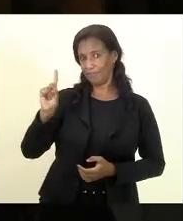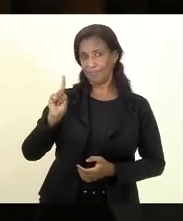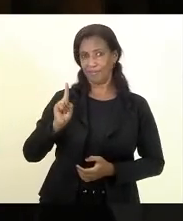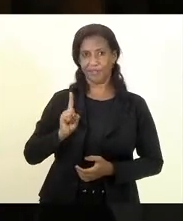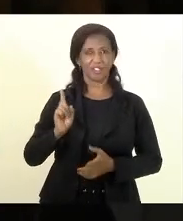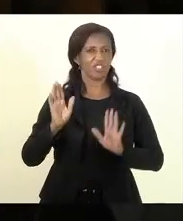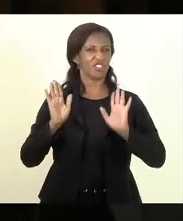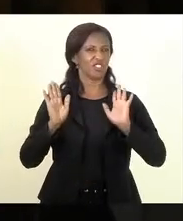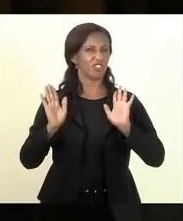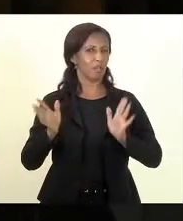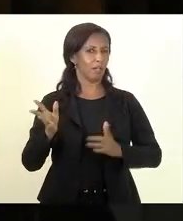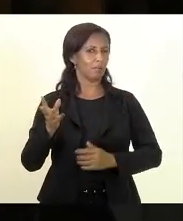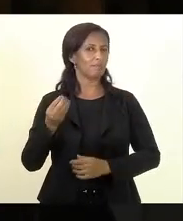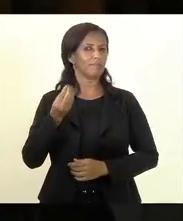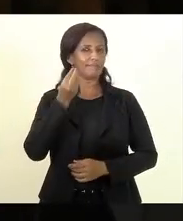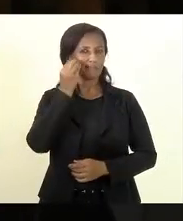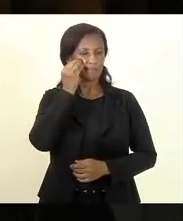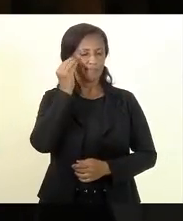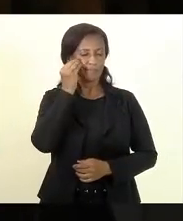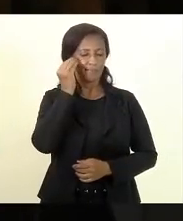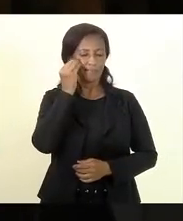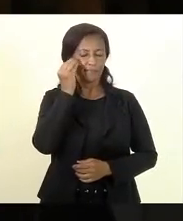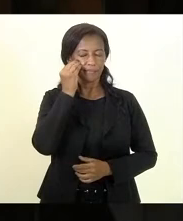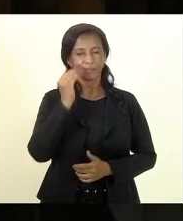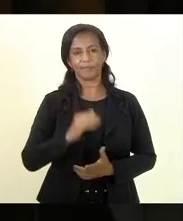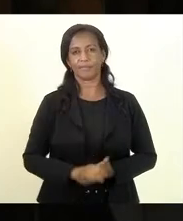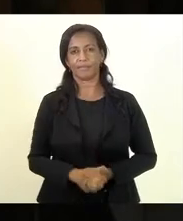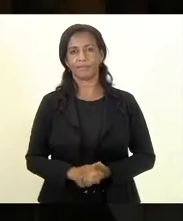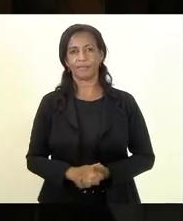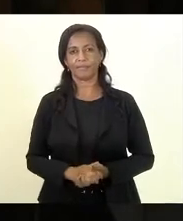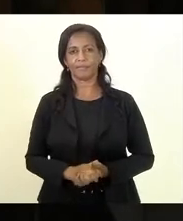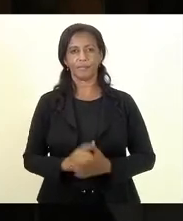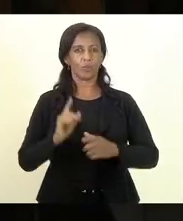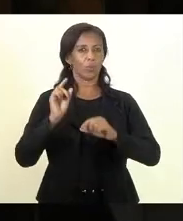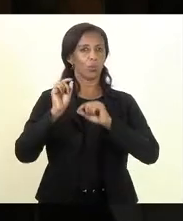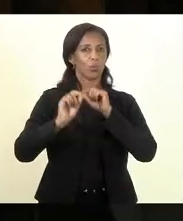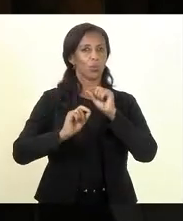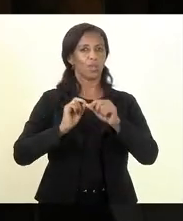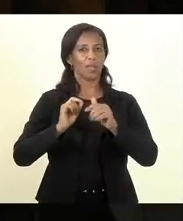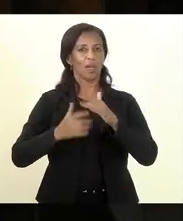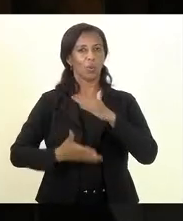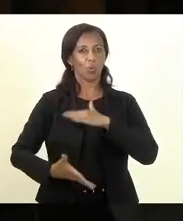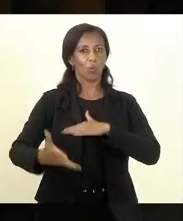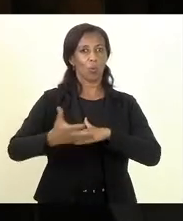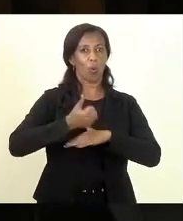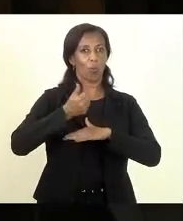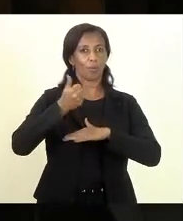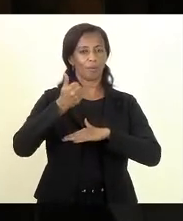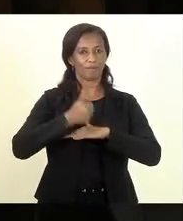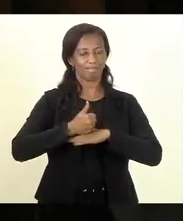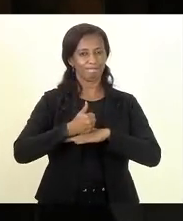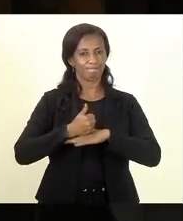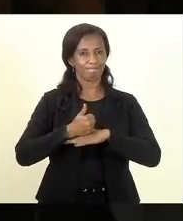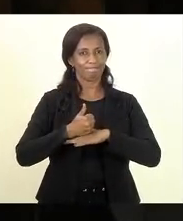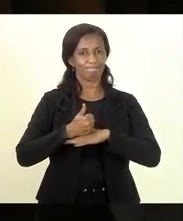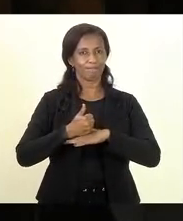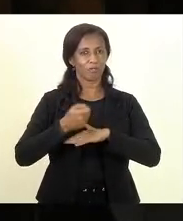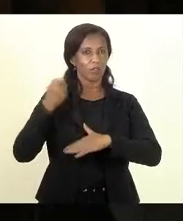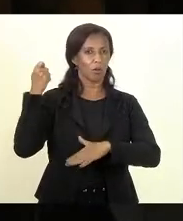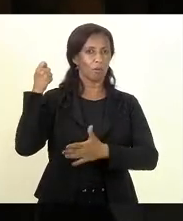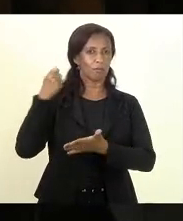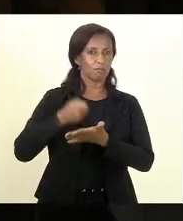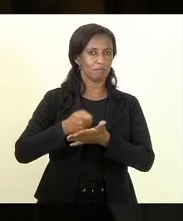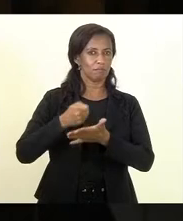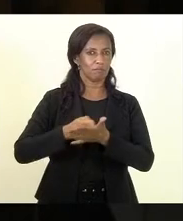já assistimos o que é um golpe, o que é uma ditadura